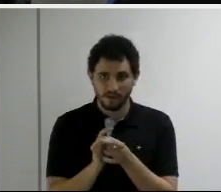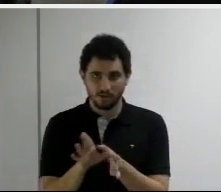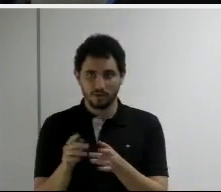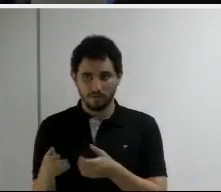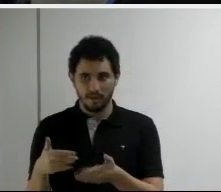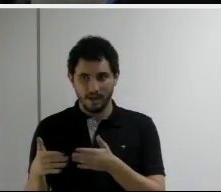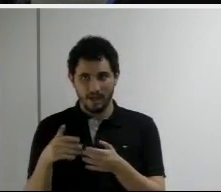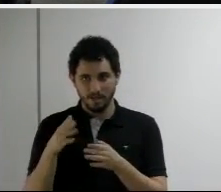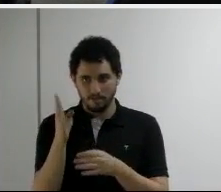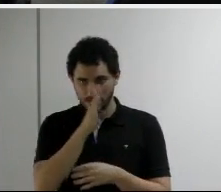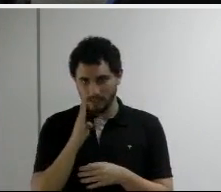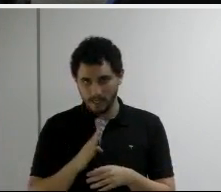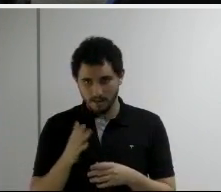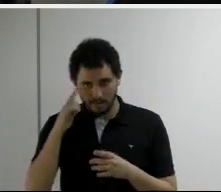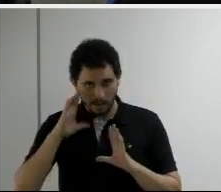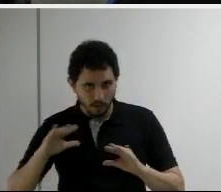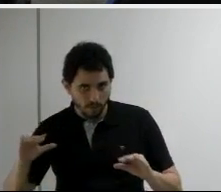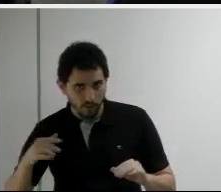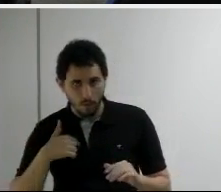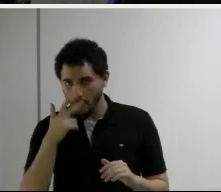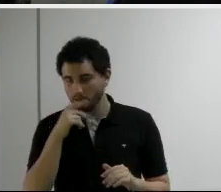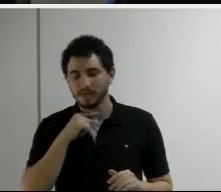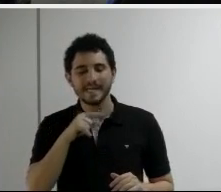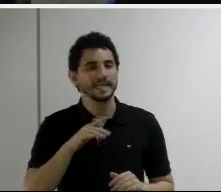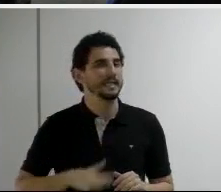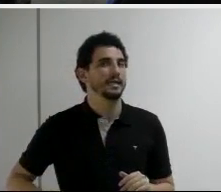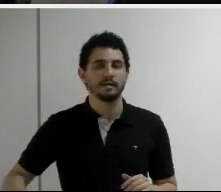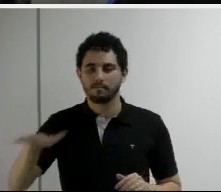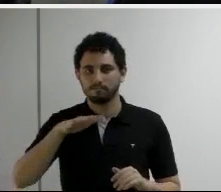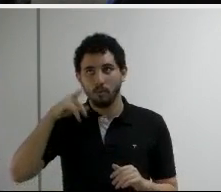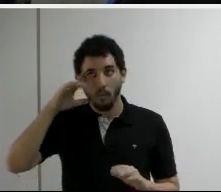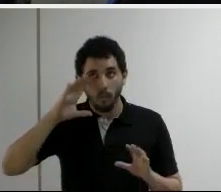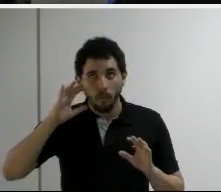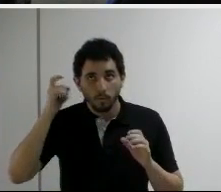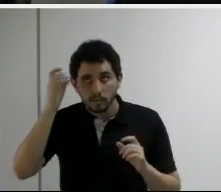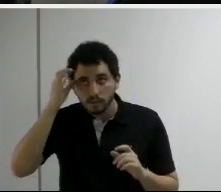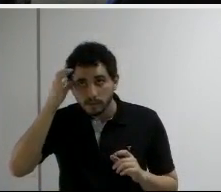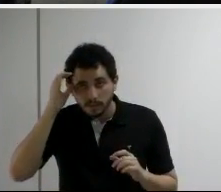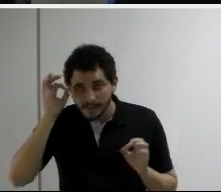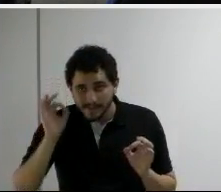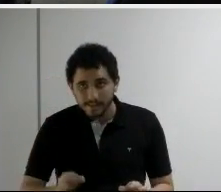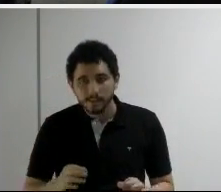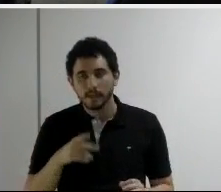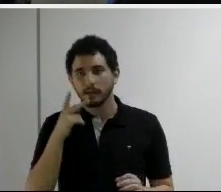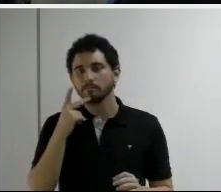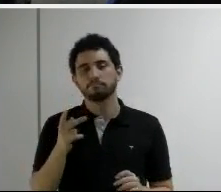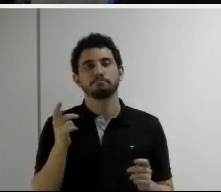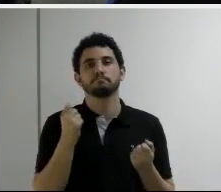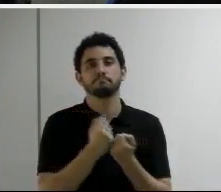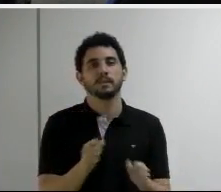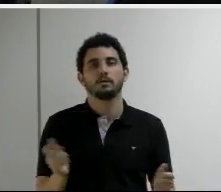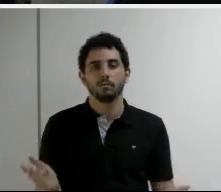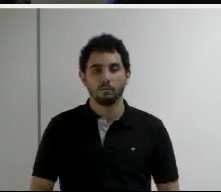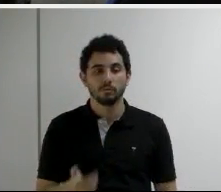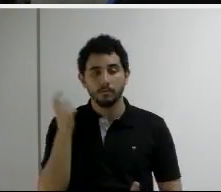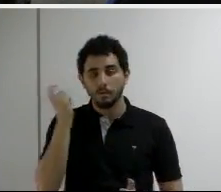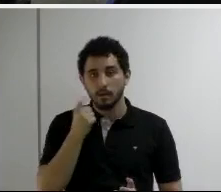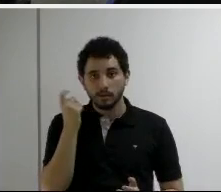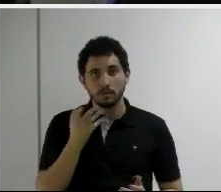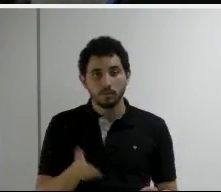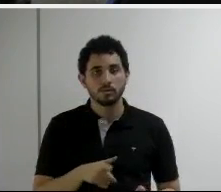brasileiro mais maduro? Isso eu não acho que ninguém com essa consciência e com honestidade intelectual é capaz de dizer hoje. A grande preocupação é,